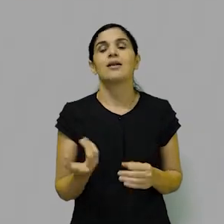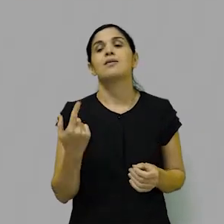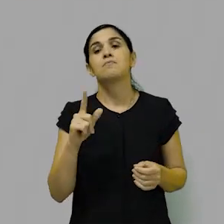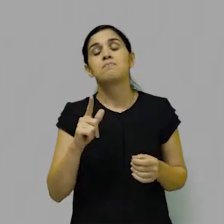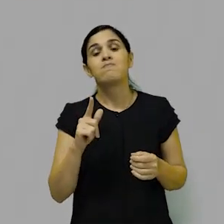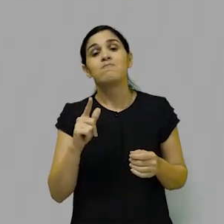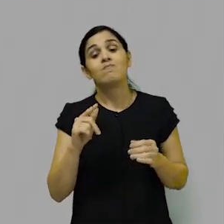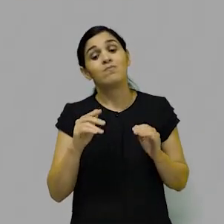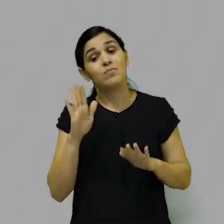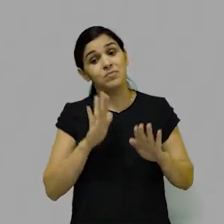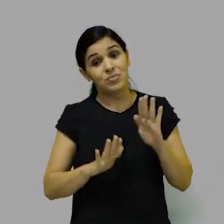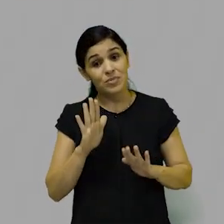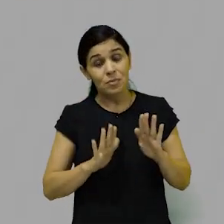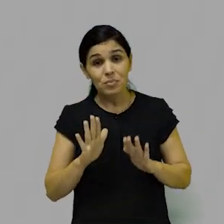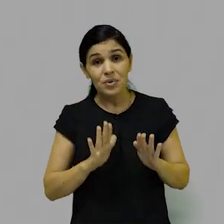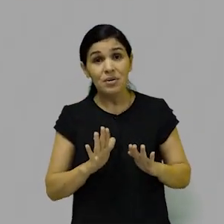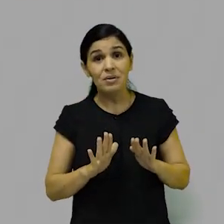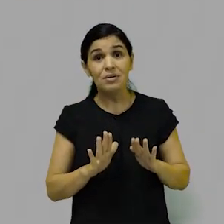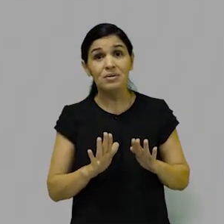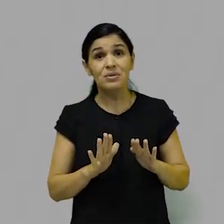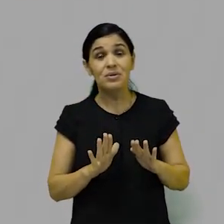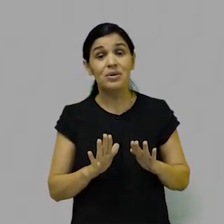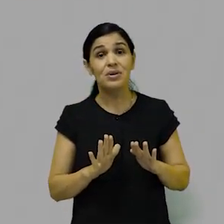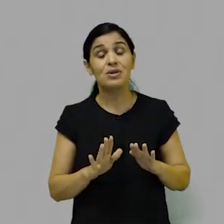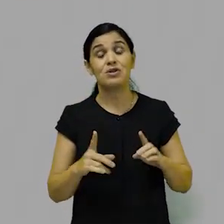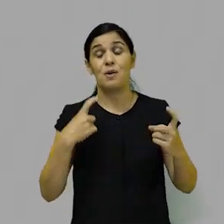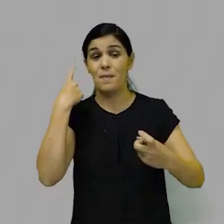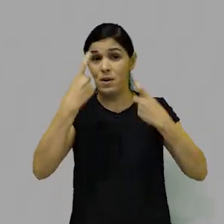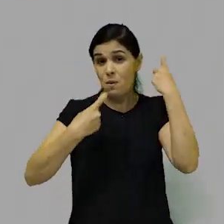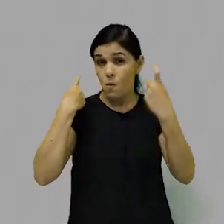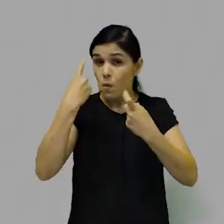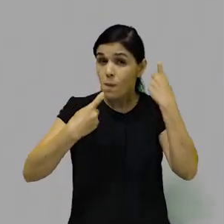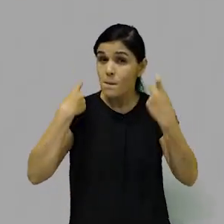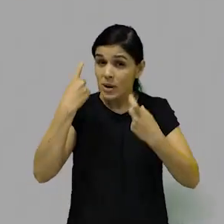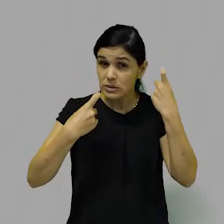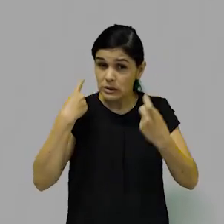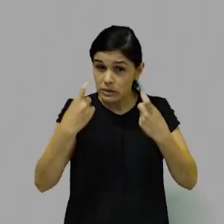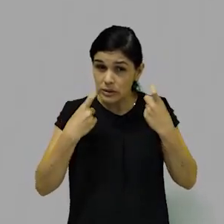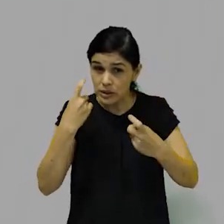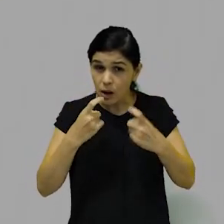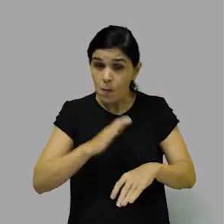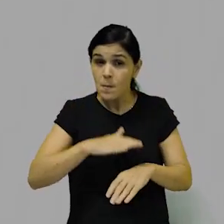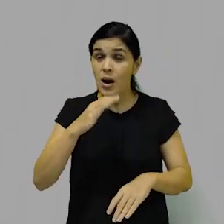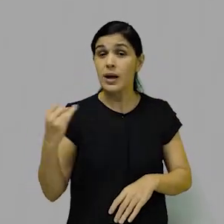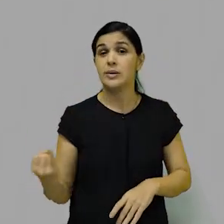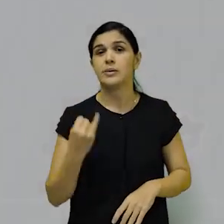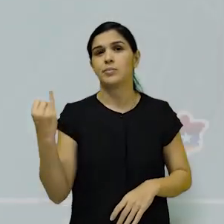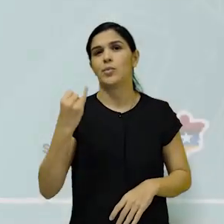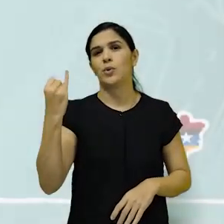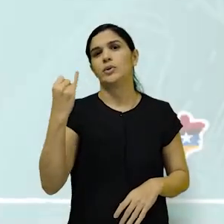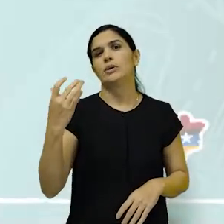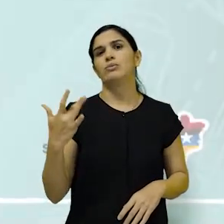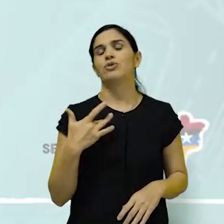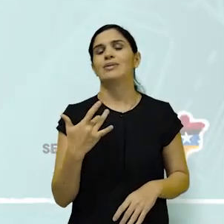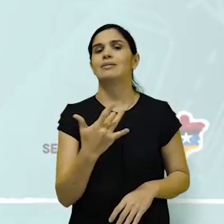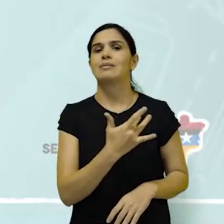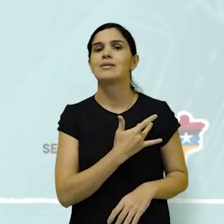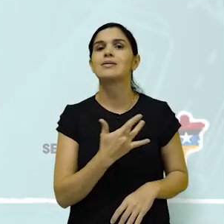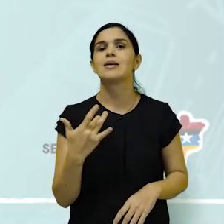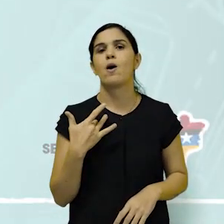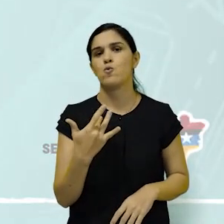certo? Então, a grande preocupação do indivíduo tem que ser com a saúde. Tá aqui, ó, o